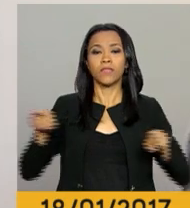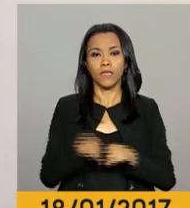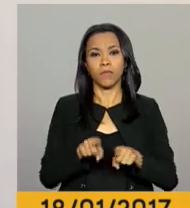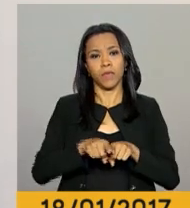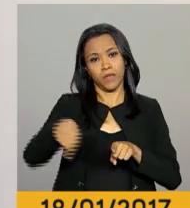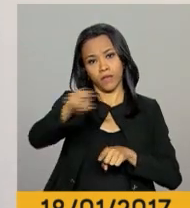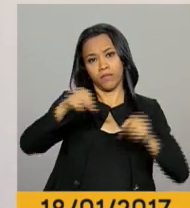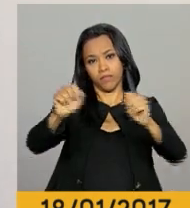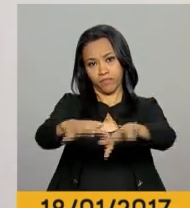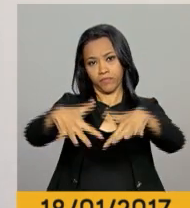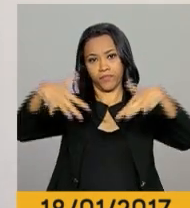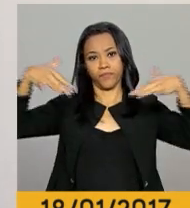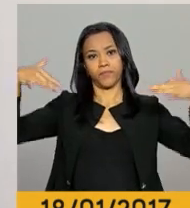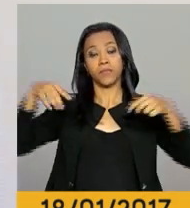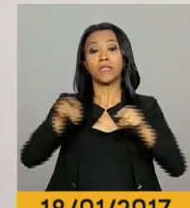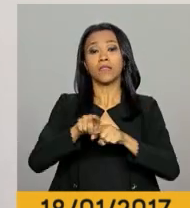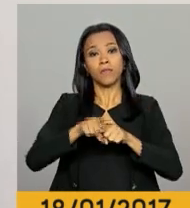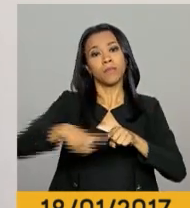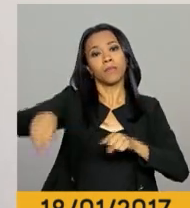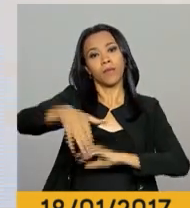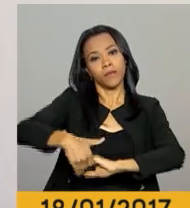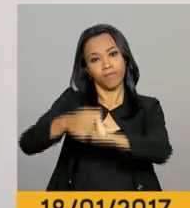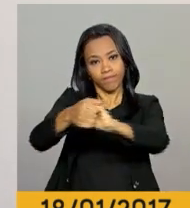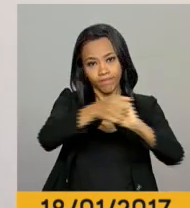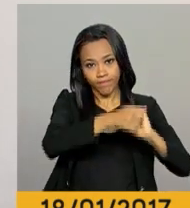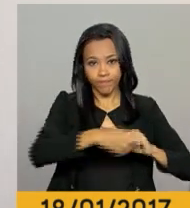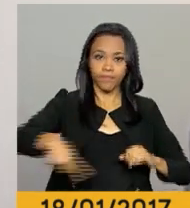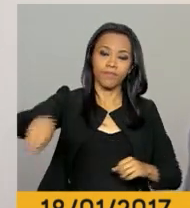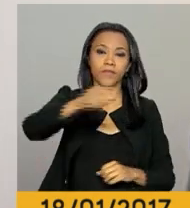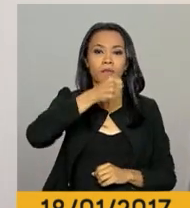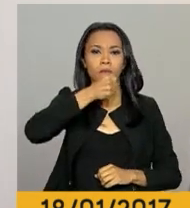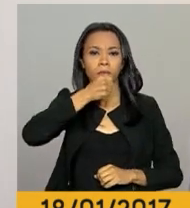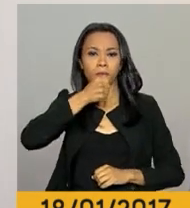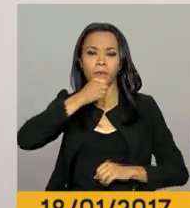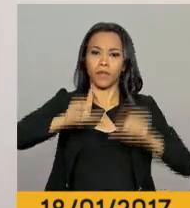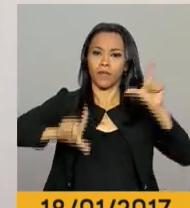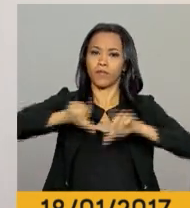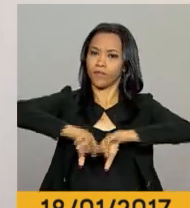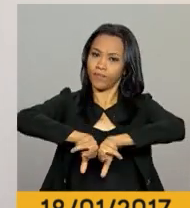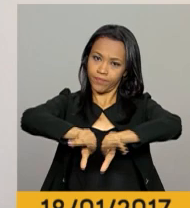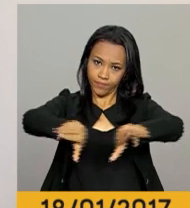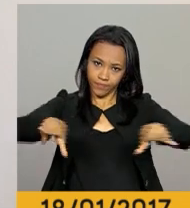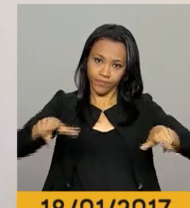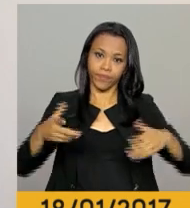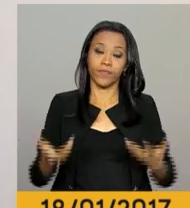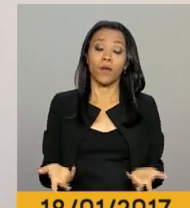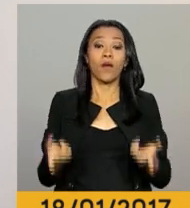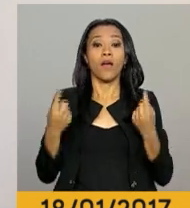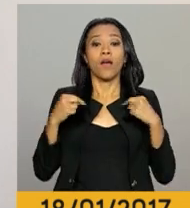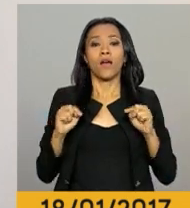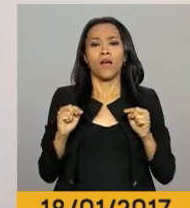imprensa presente e eu quero fazer algumas considerações começando